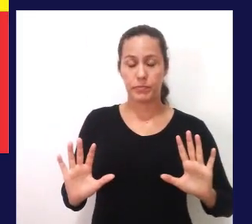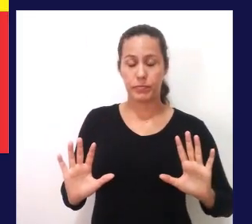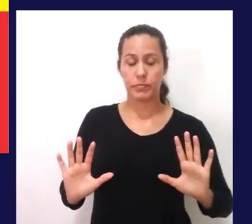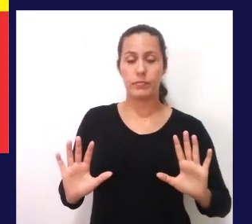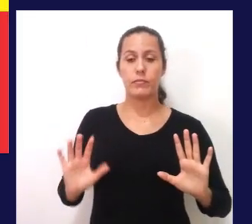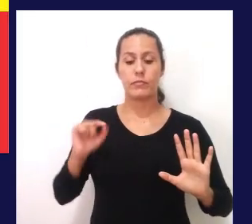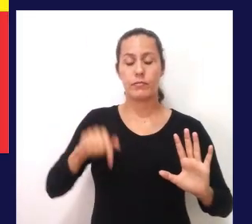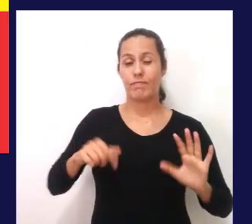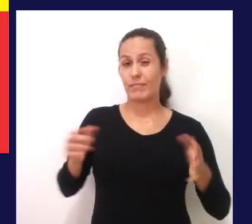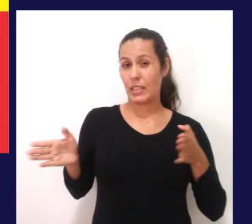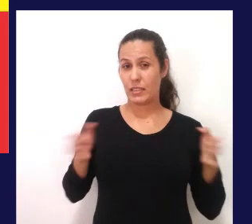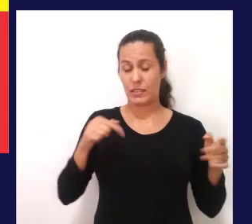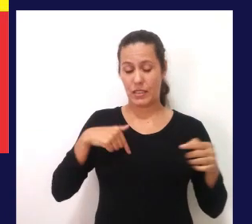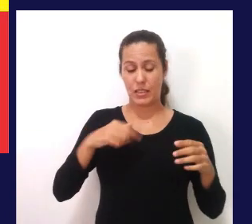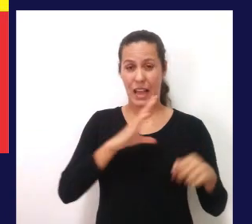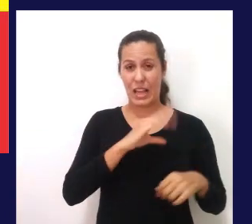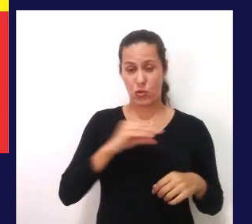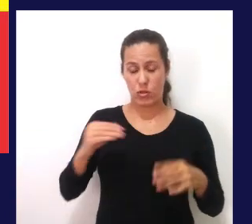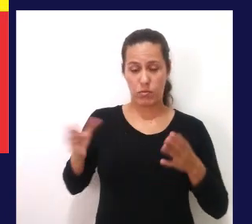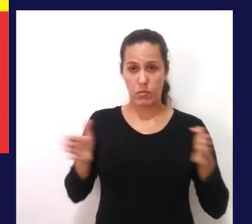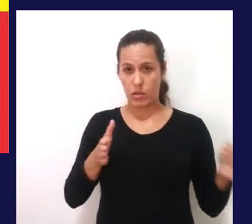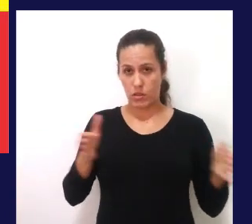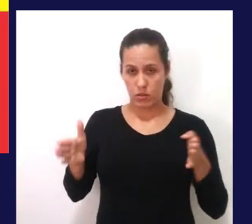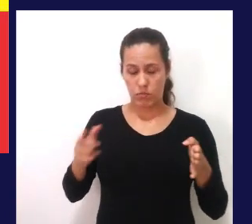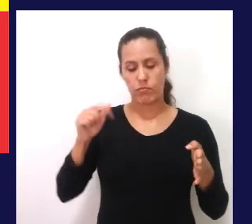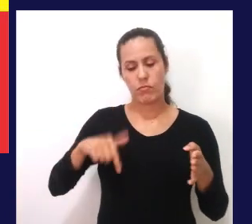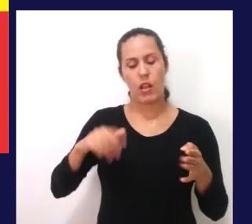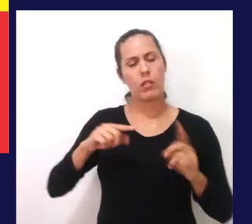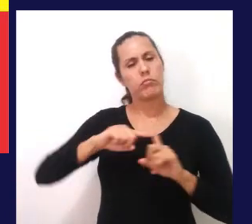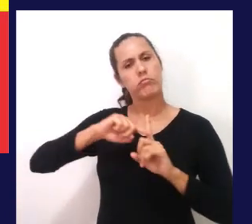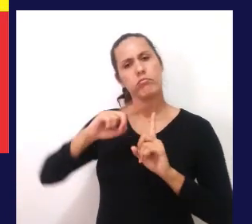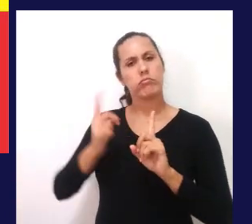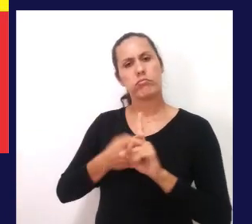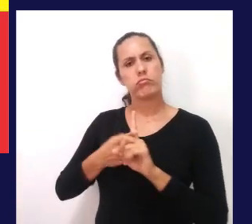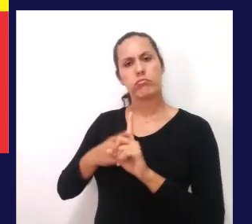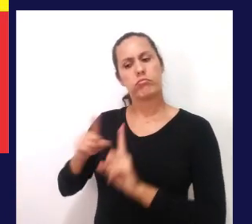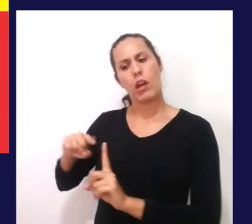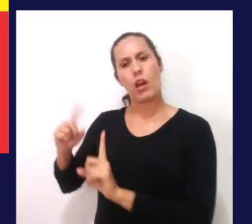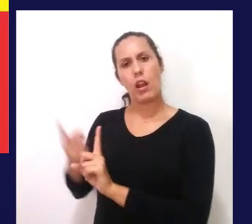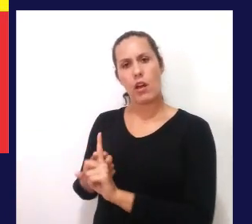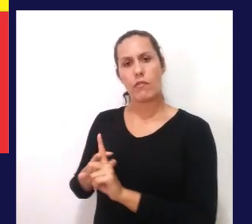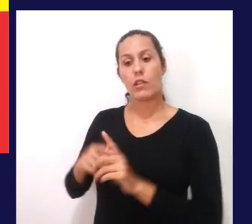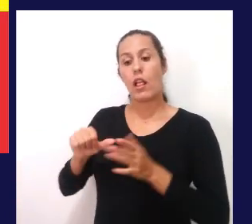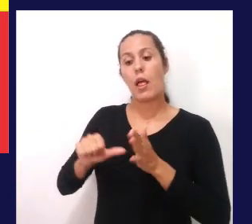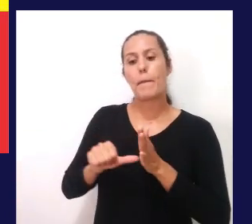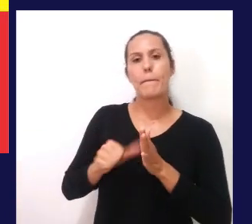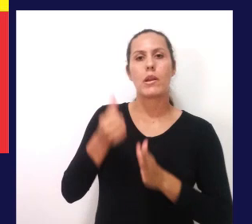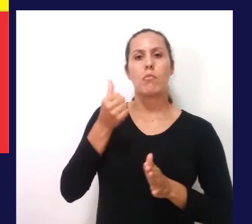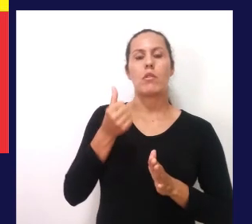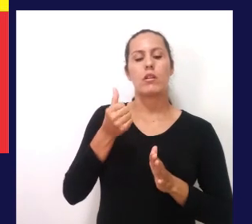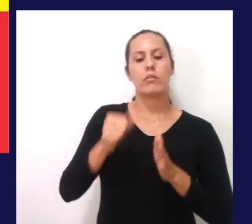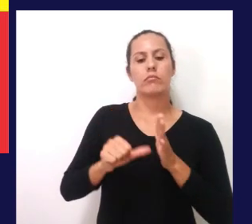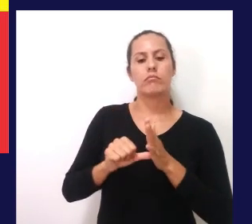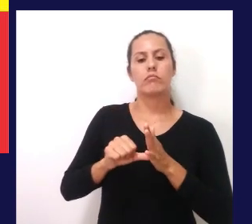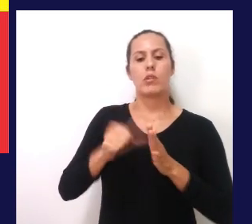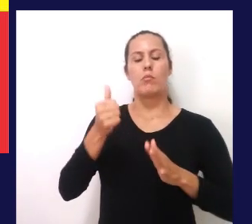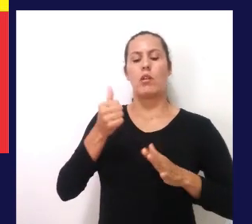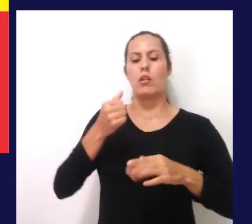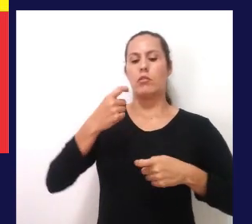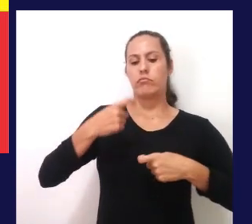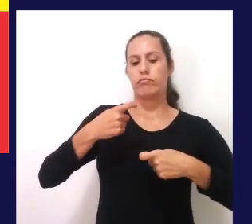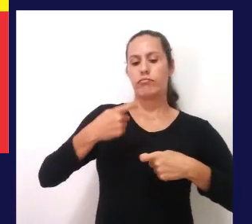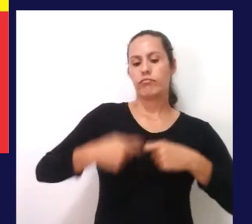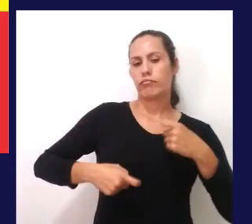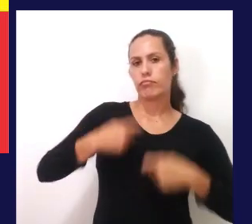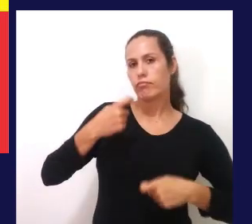gravidez. Por quê? Nesse período, se a adolescente ela ficou grávida, ela teve a sua primeira relação sexual,